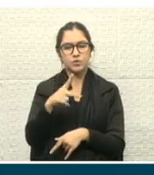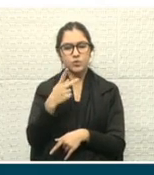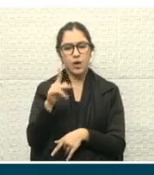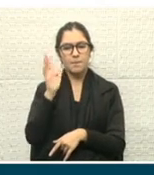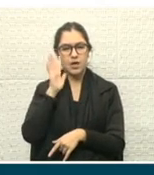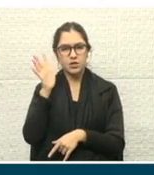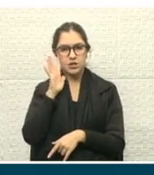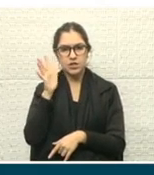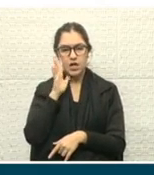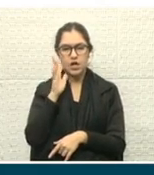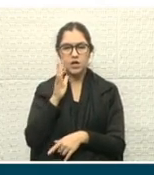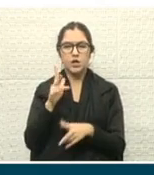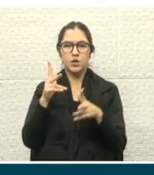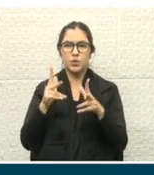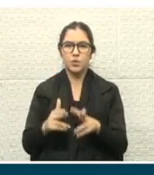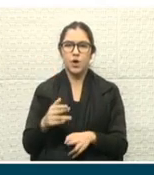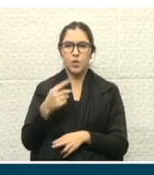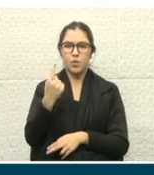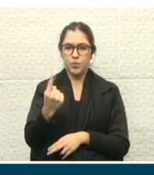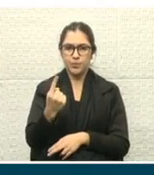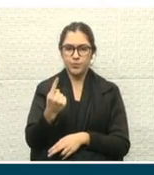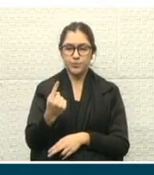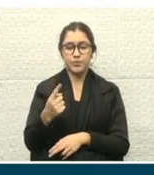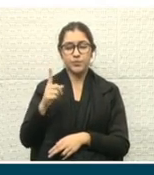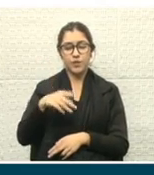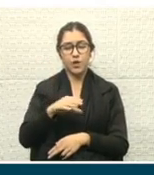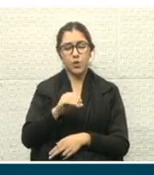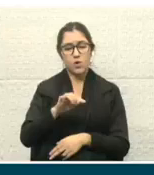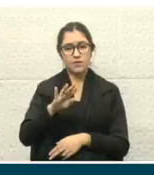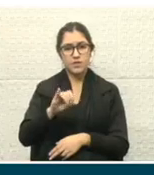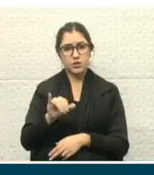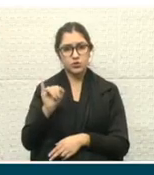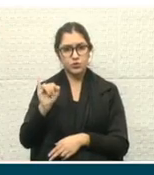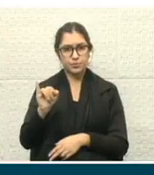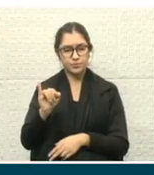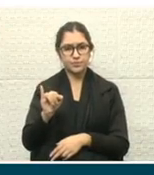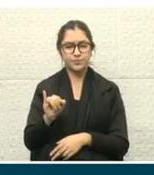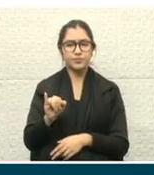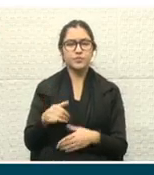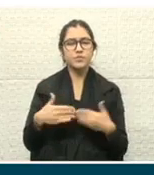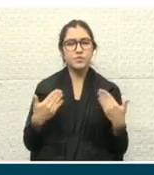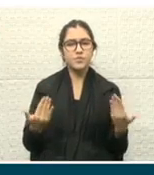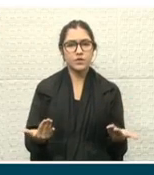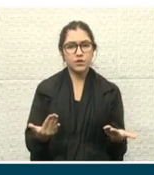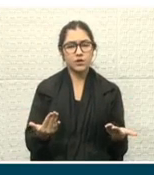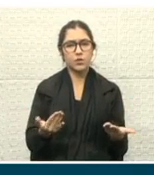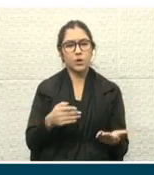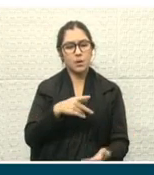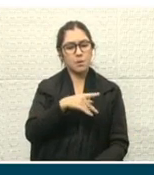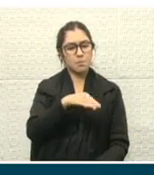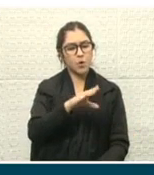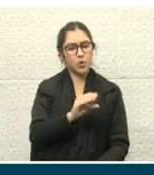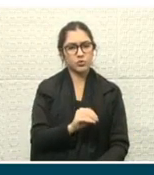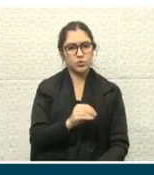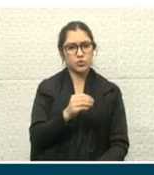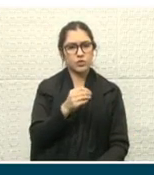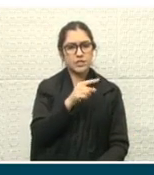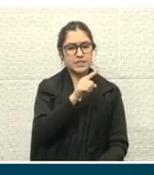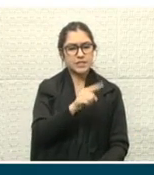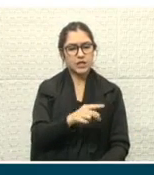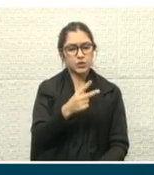sua parte imaginária é igual a 1, que é o coeficiente de i. Portanto, o módulo de